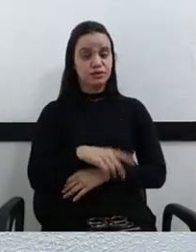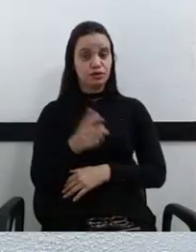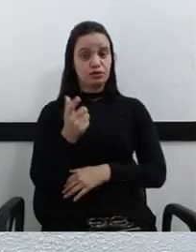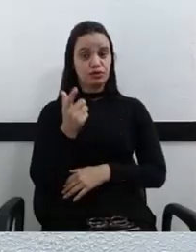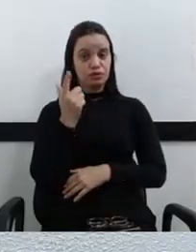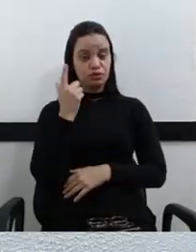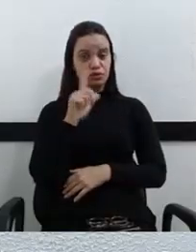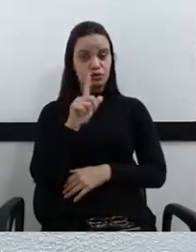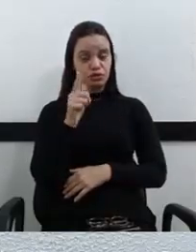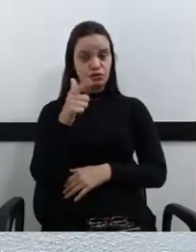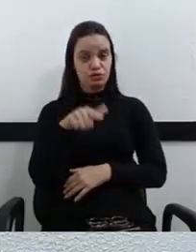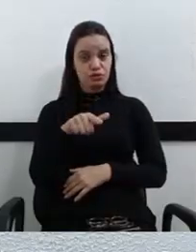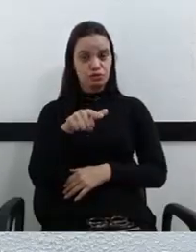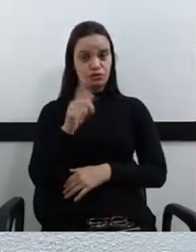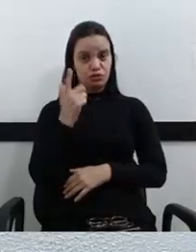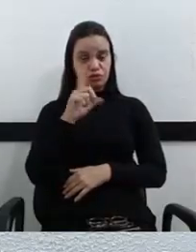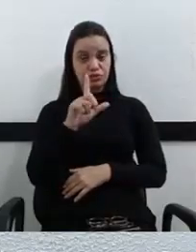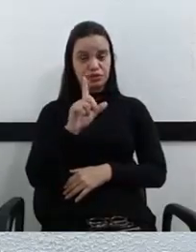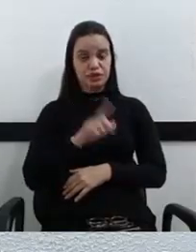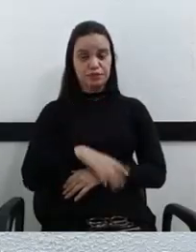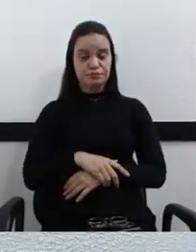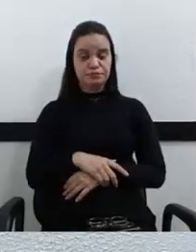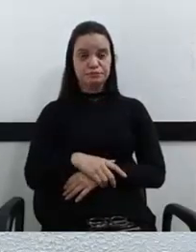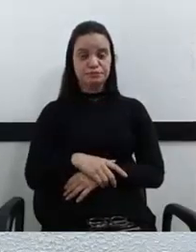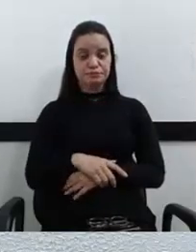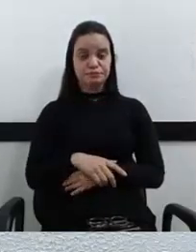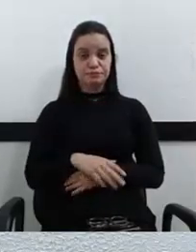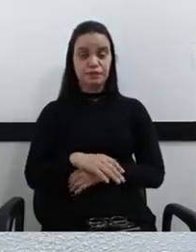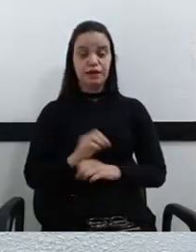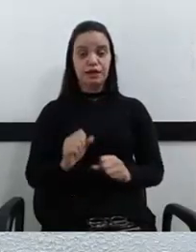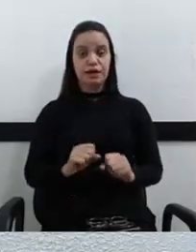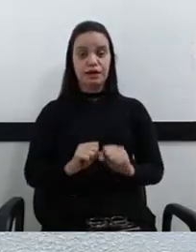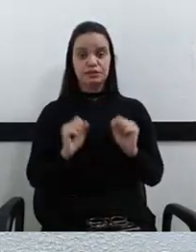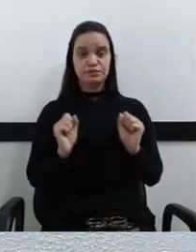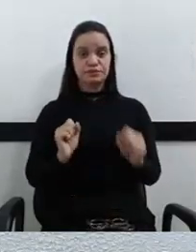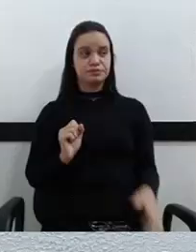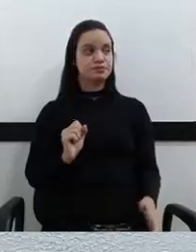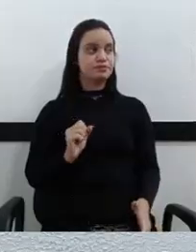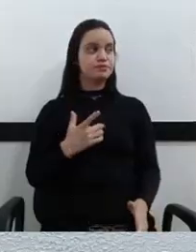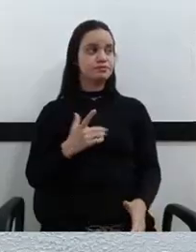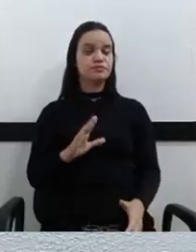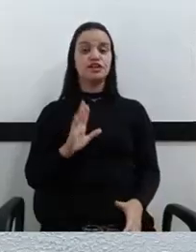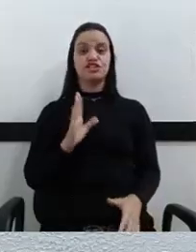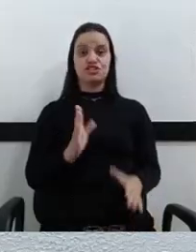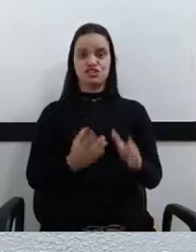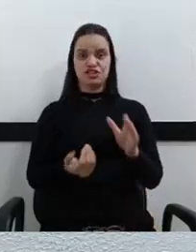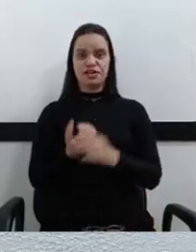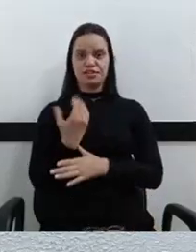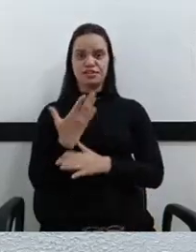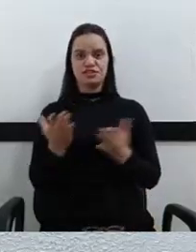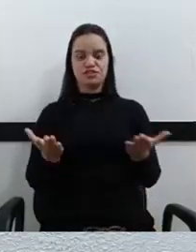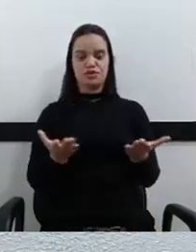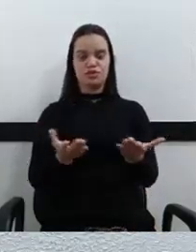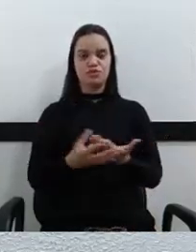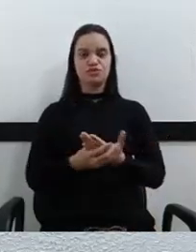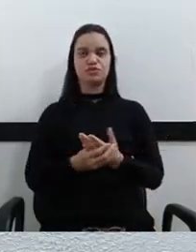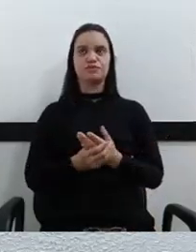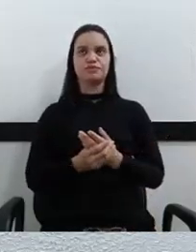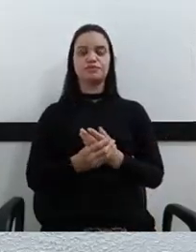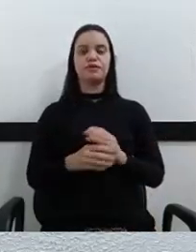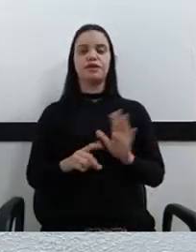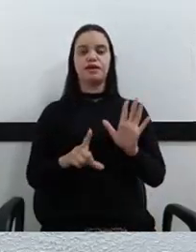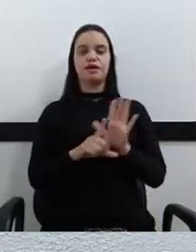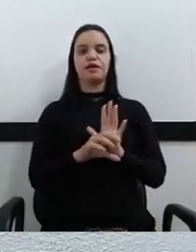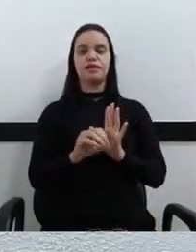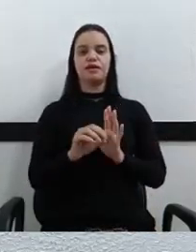mantendo-se até a aprovação de uma eventual lei ordinária, as possibilidades de indenização que hoje já existem, uma lei ordinária ou